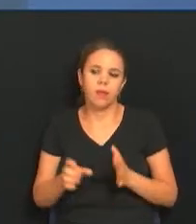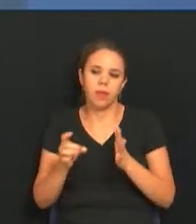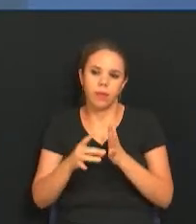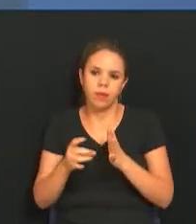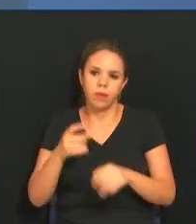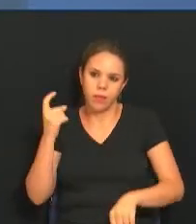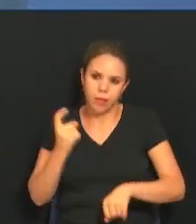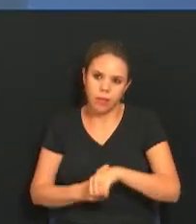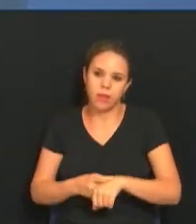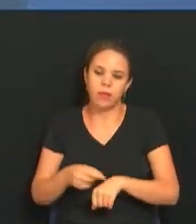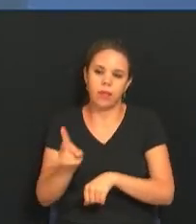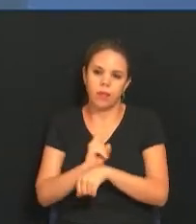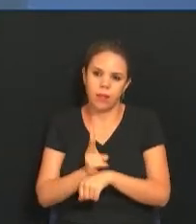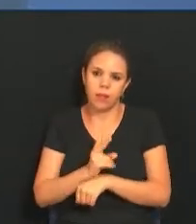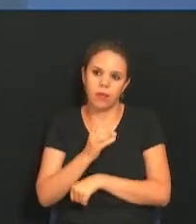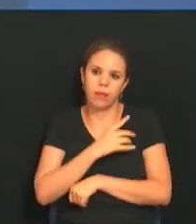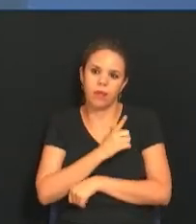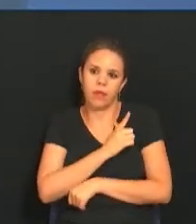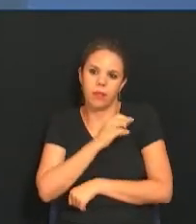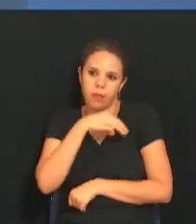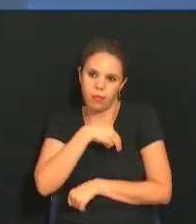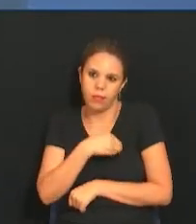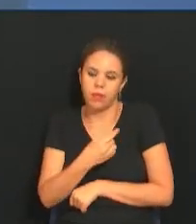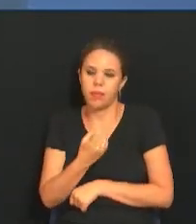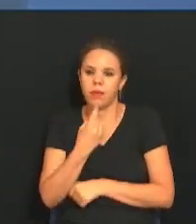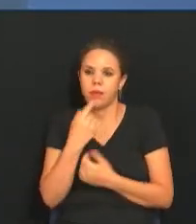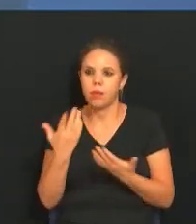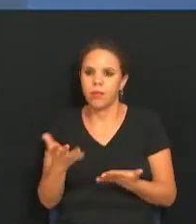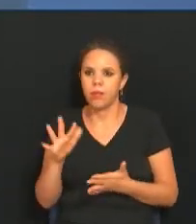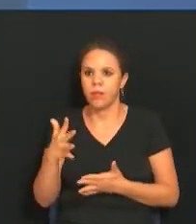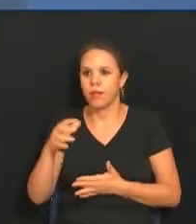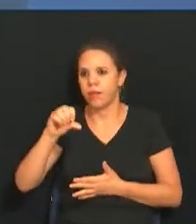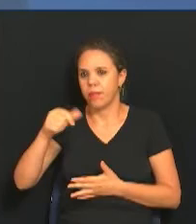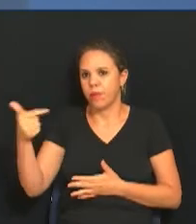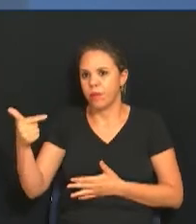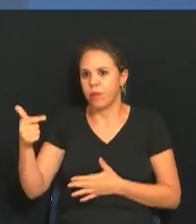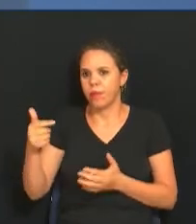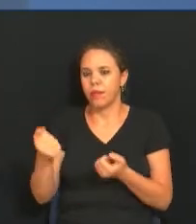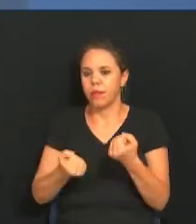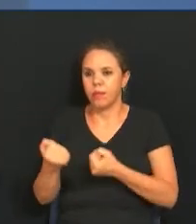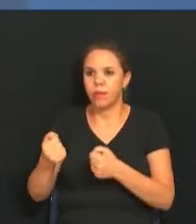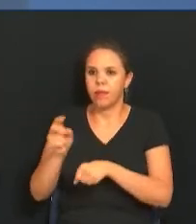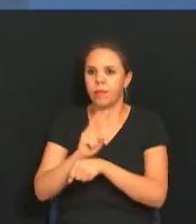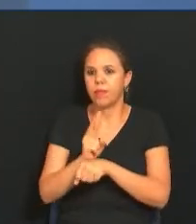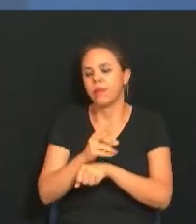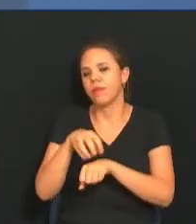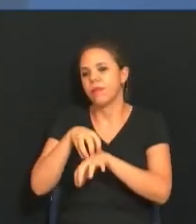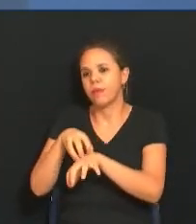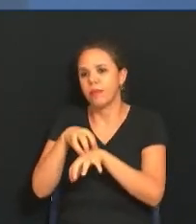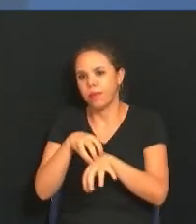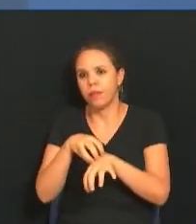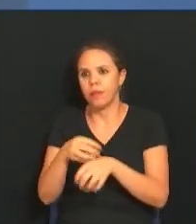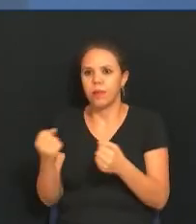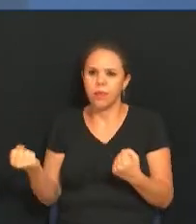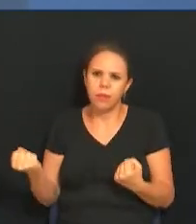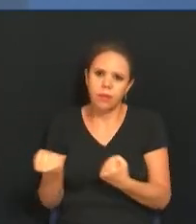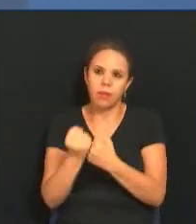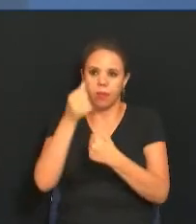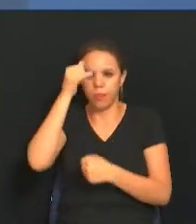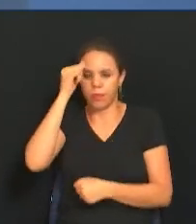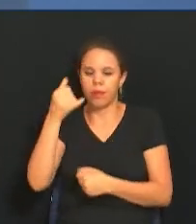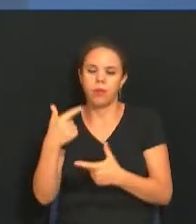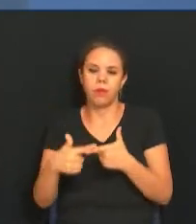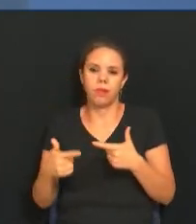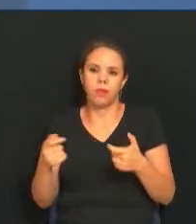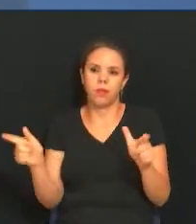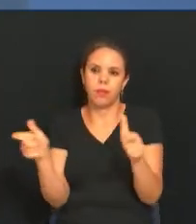Guarda Municipal, a Guarda Municipal hoje tem uma média de 92 carros, mas aquela de apoio tático cai para a